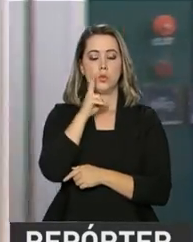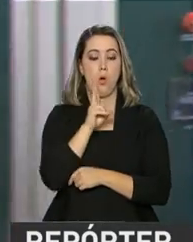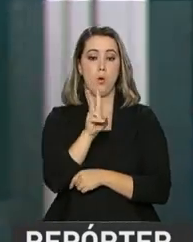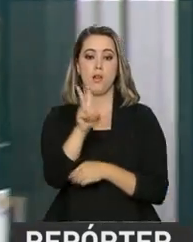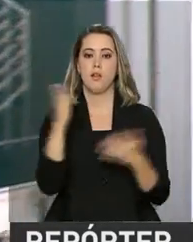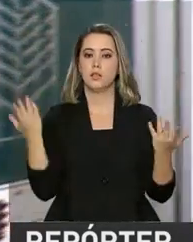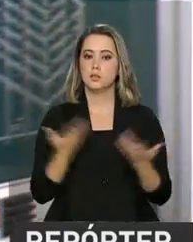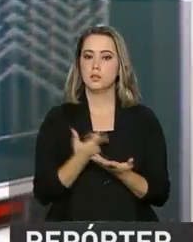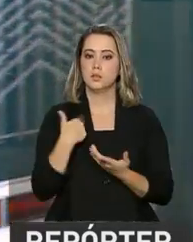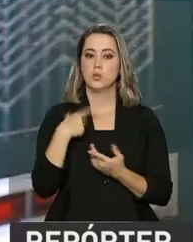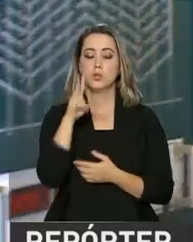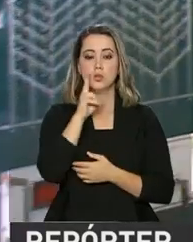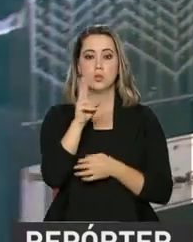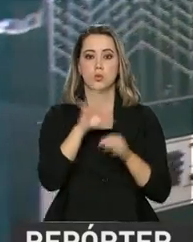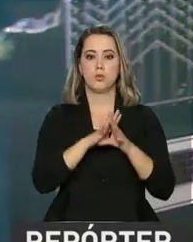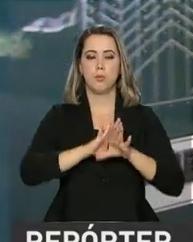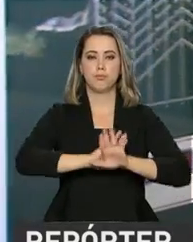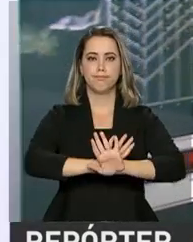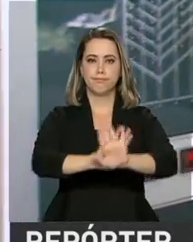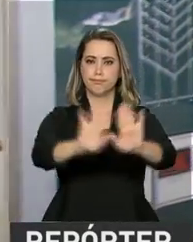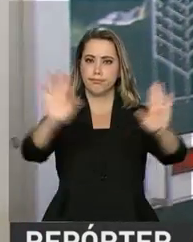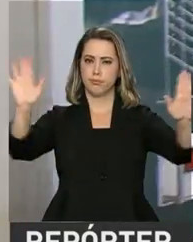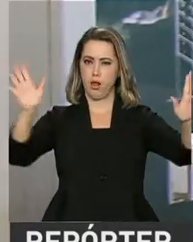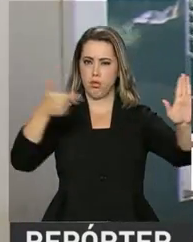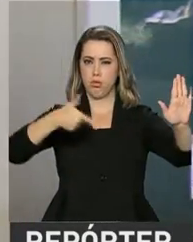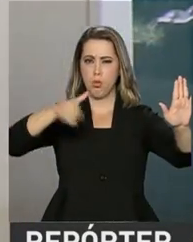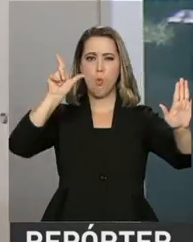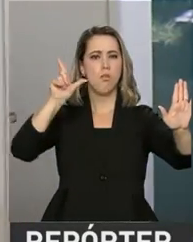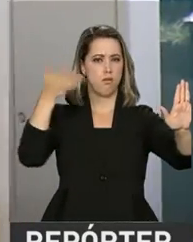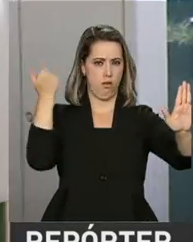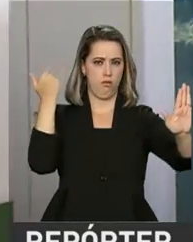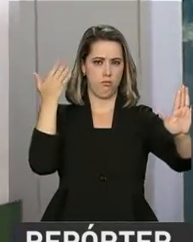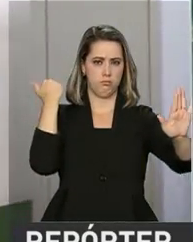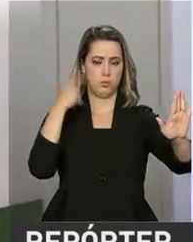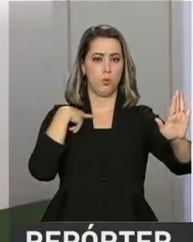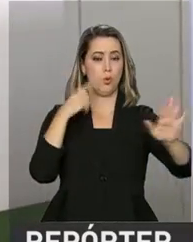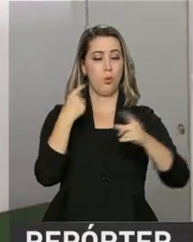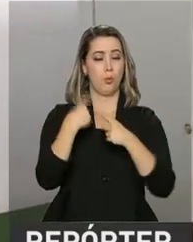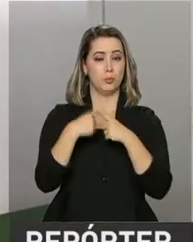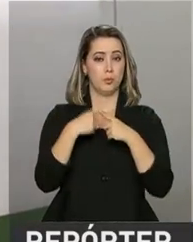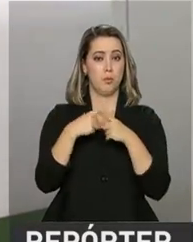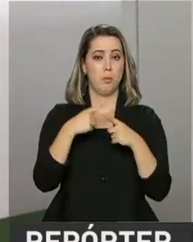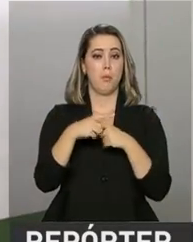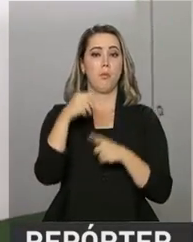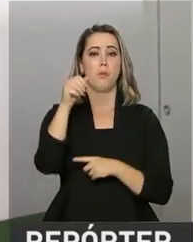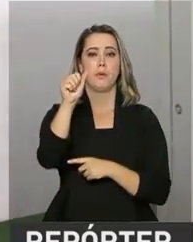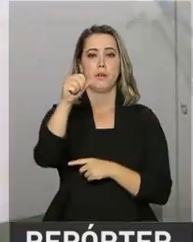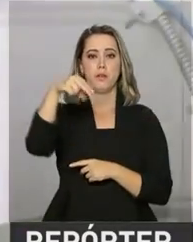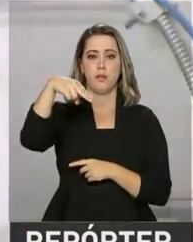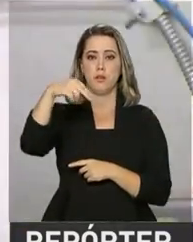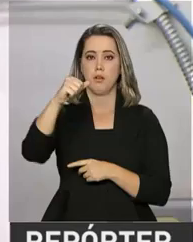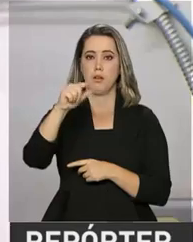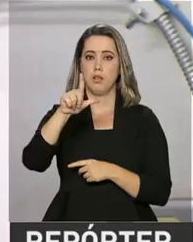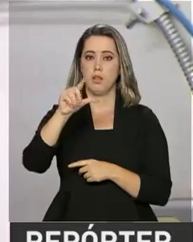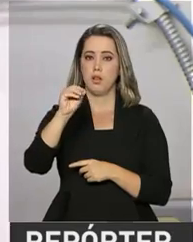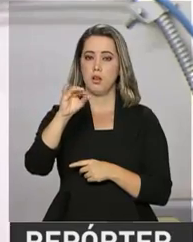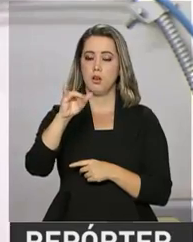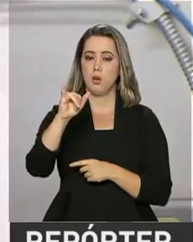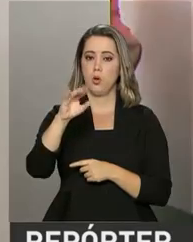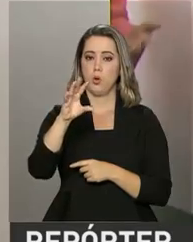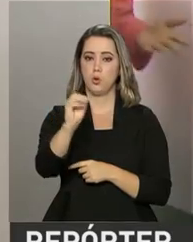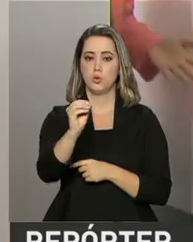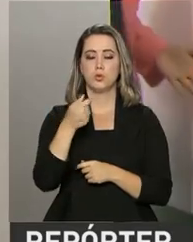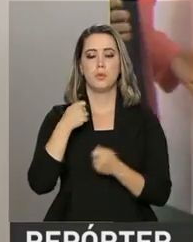uma olhada no tamanho do painel antigo. Como o sistema era analógico, os comandos tinham que ser digitados um a